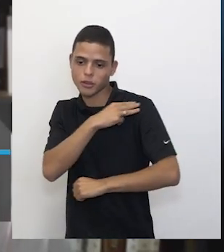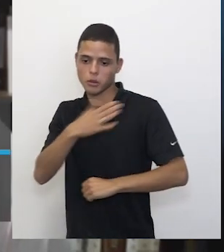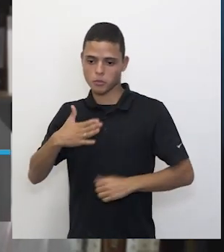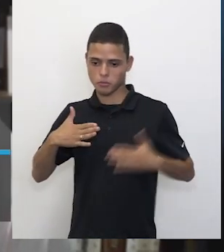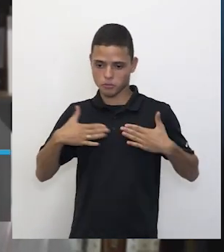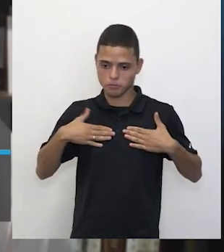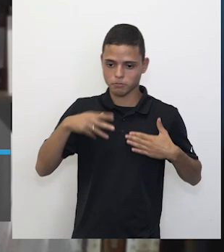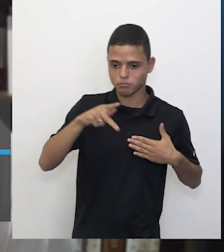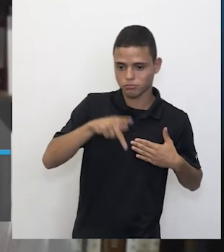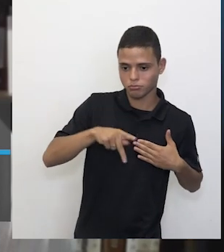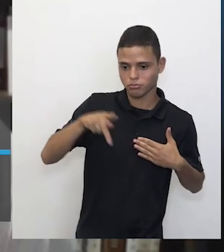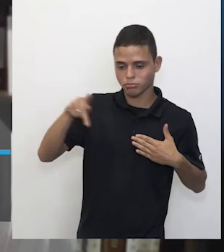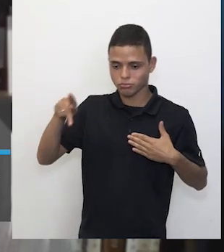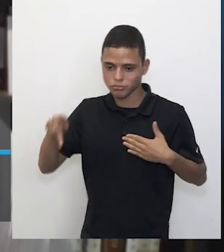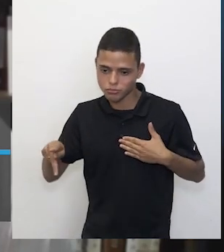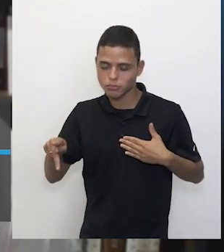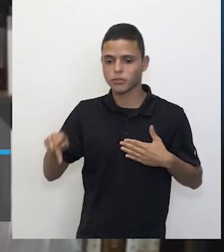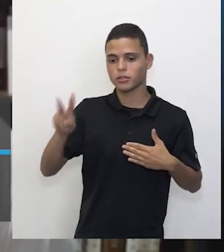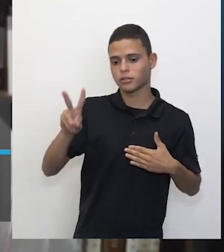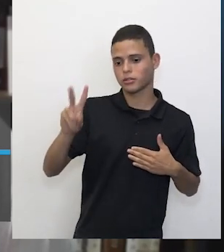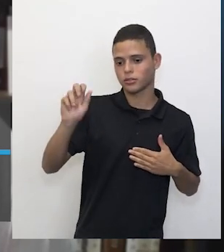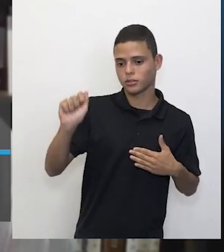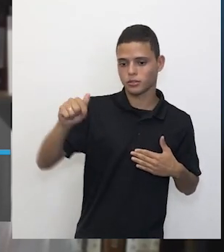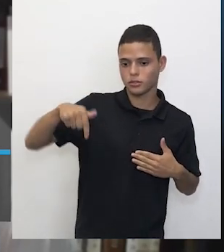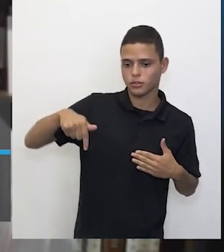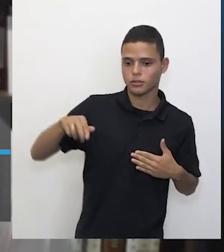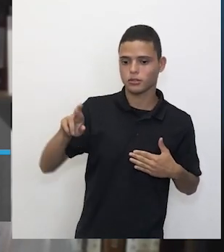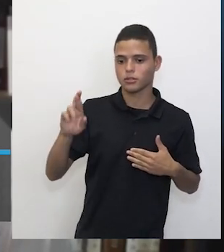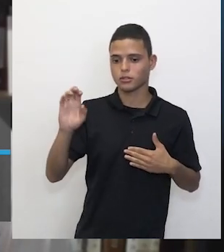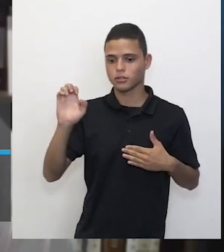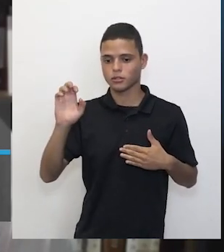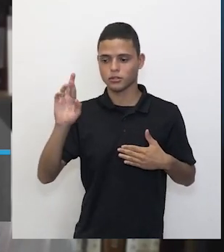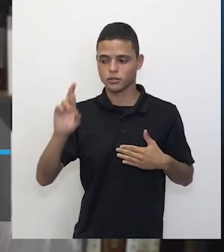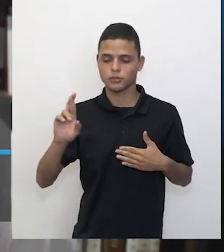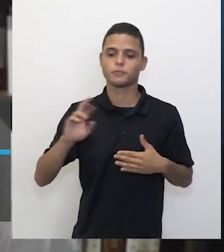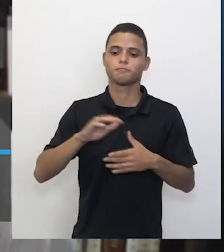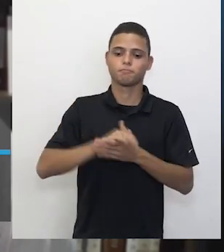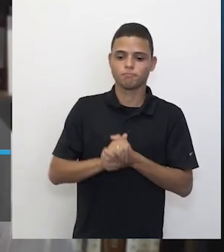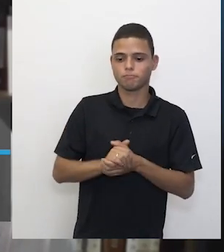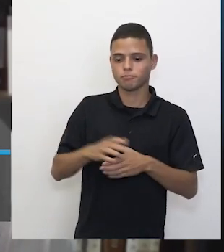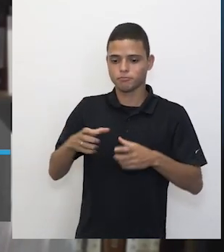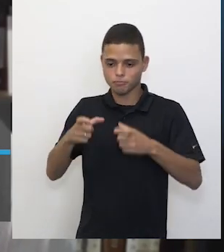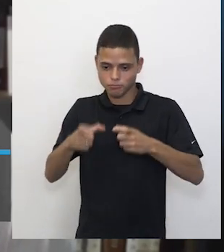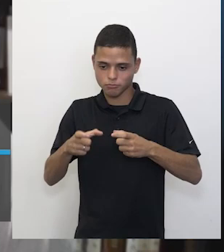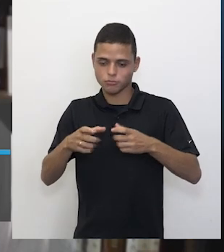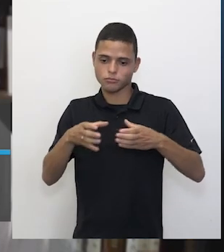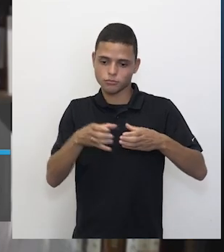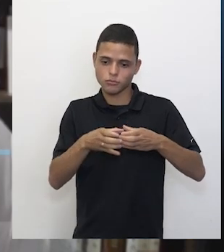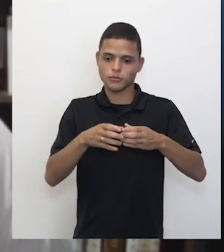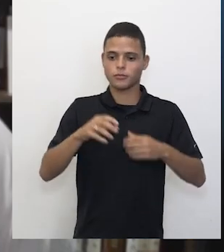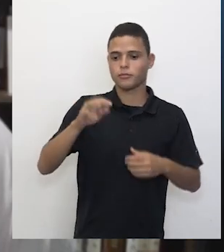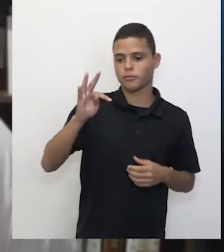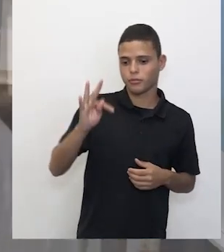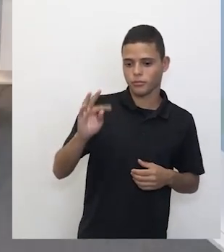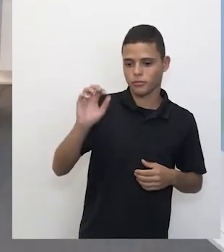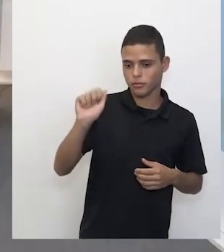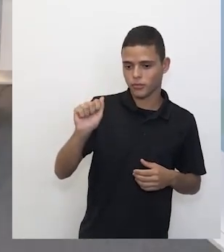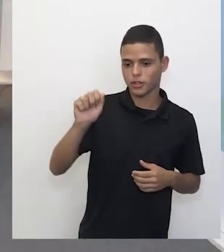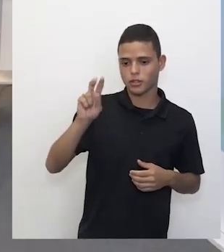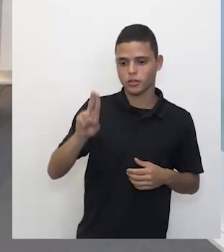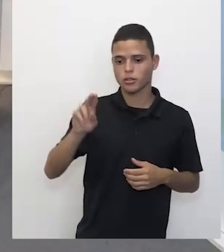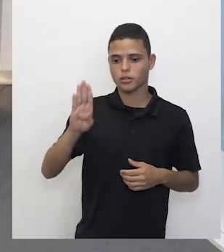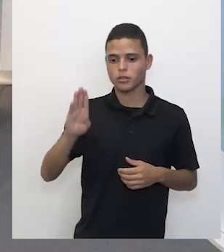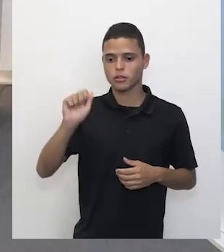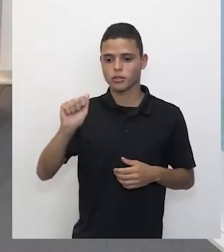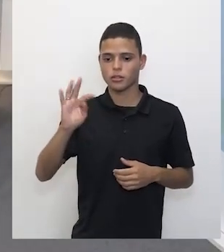Rodrigues, professor de filosofia na região de Taubaté, na Escola Miguel Pistilli. Legal, é um prazer